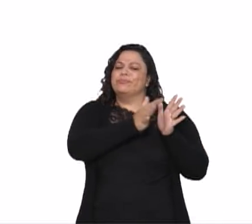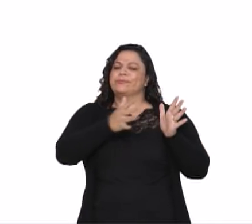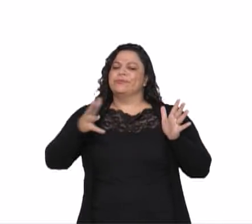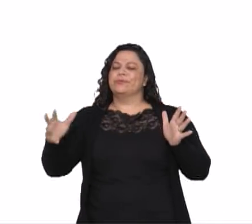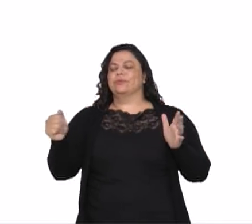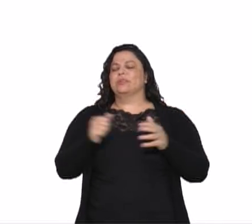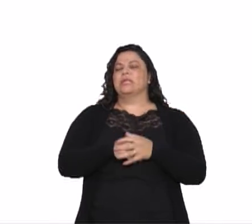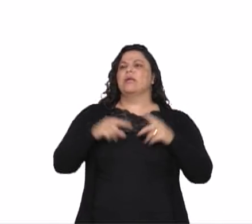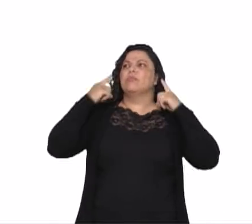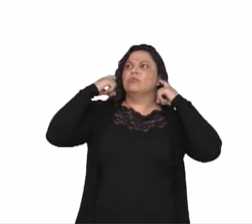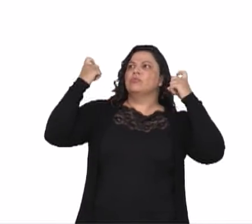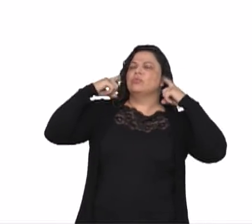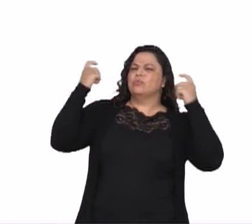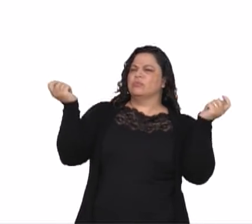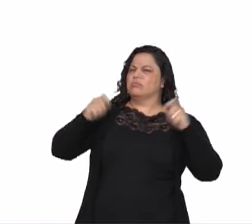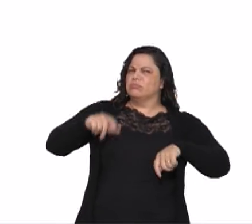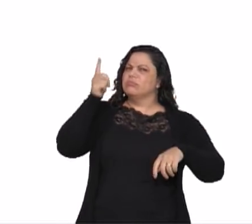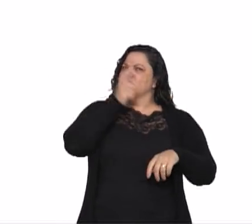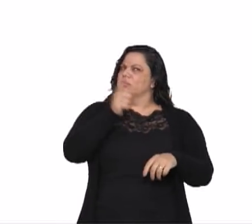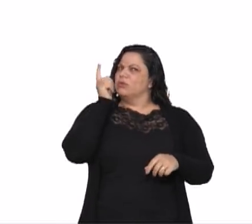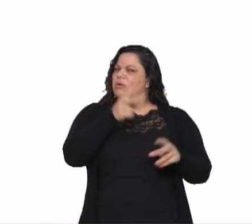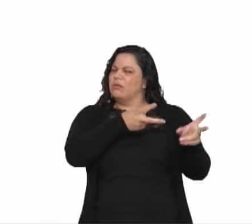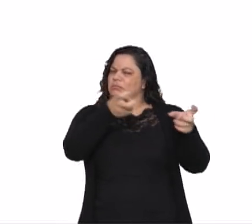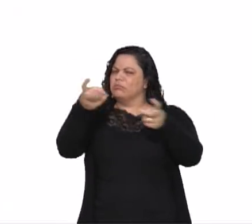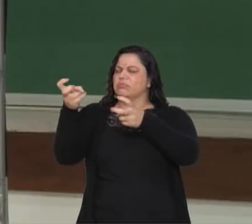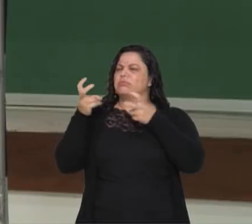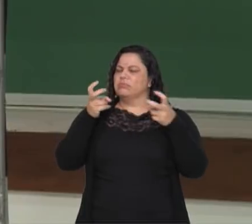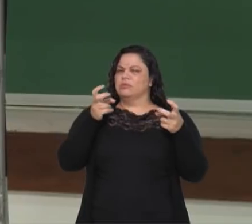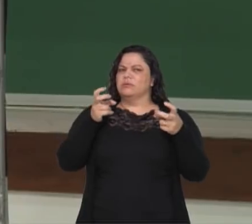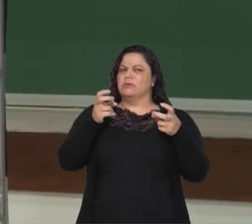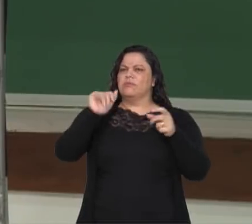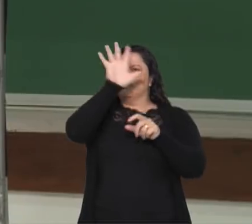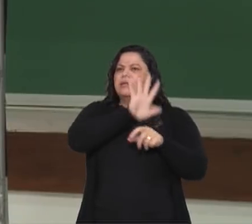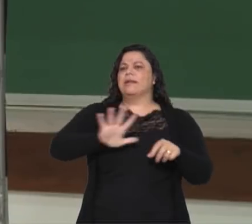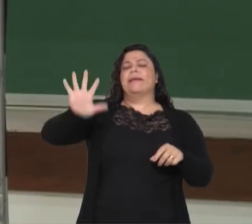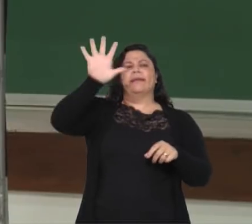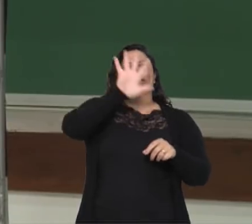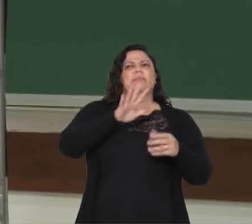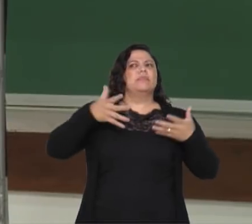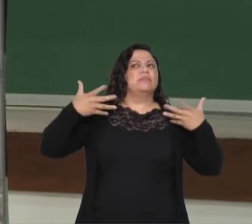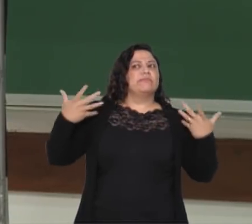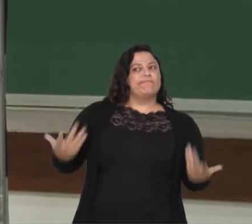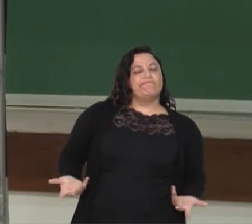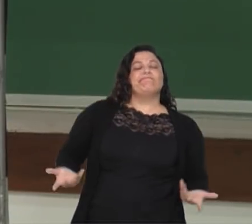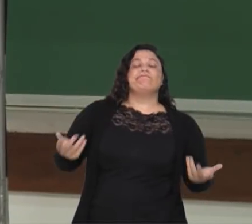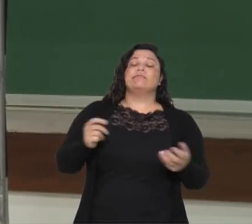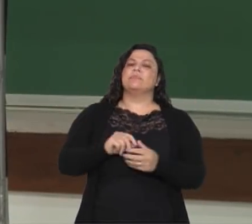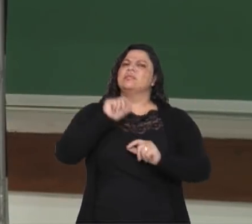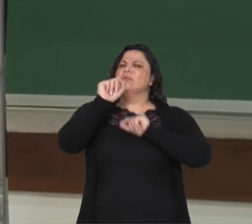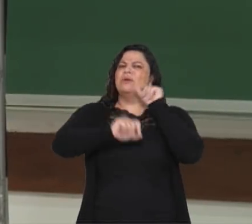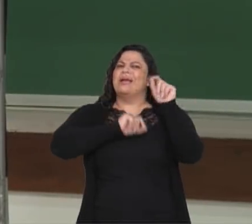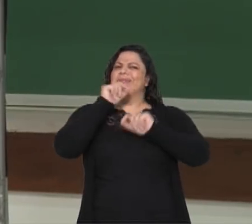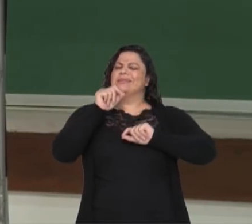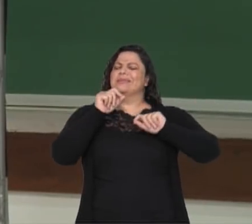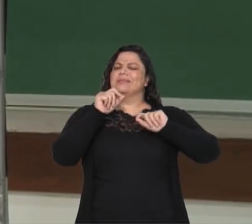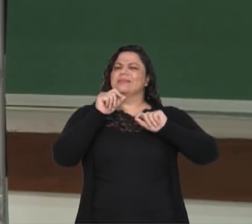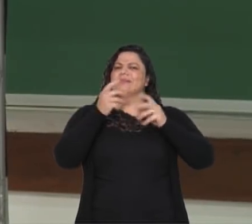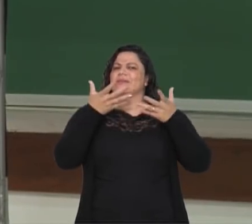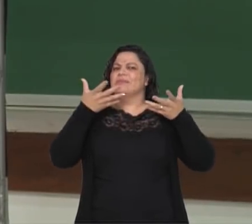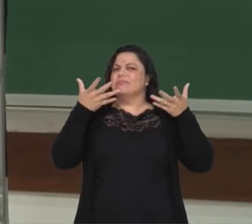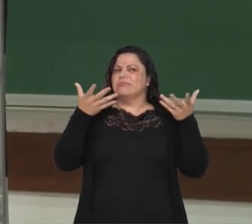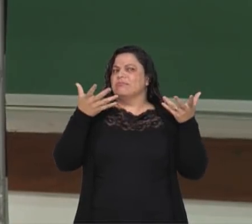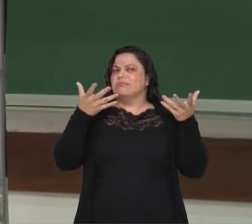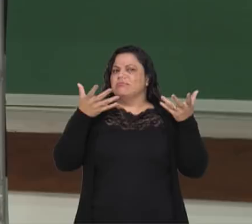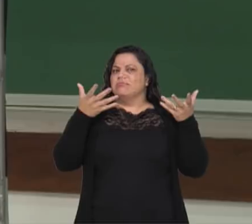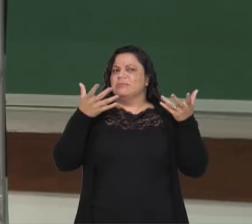eu quero saber se vocês conseguem observar ali na imagem quais são os pontos que